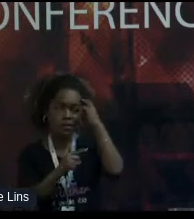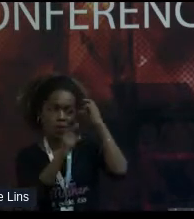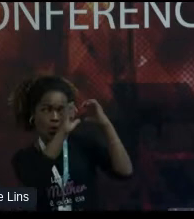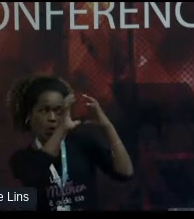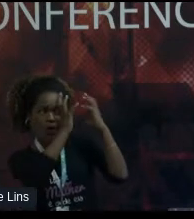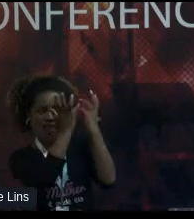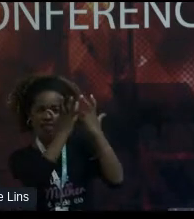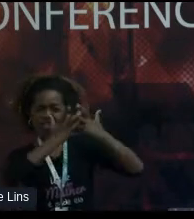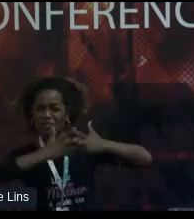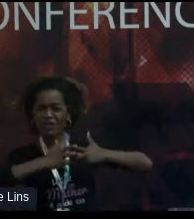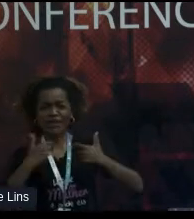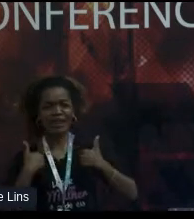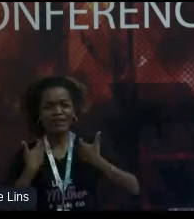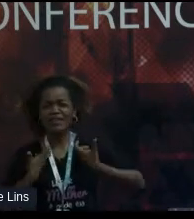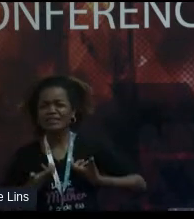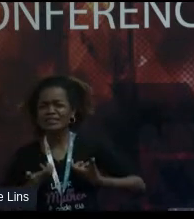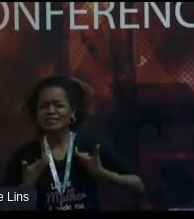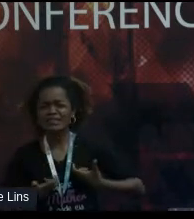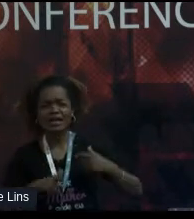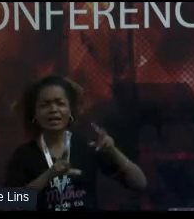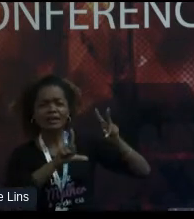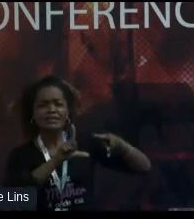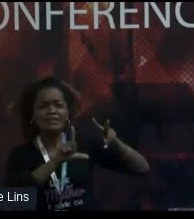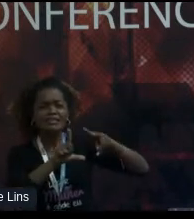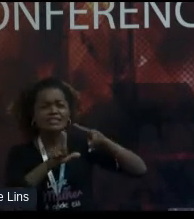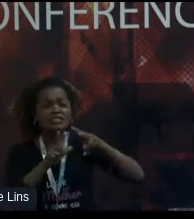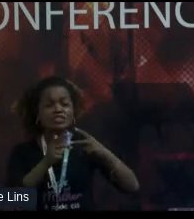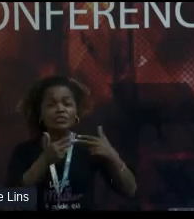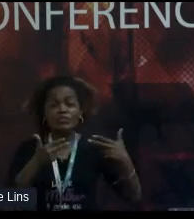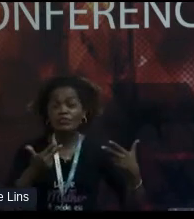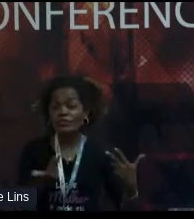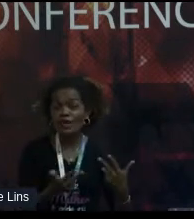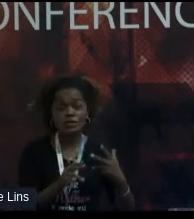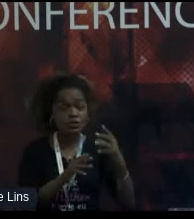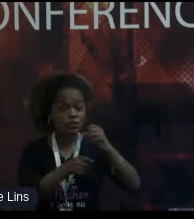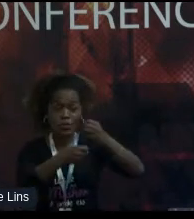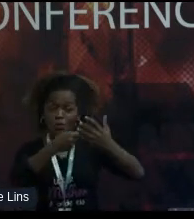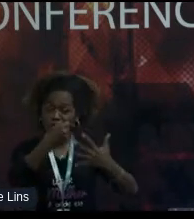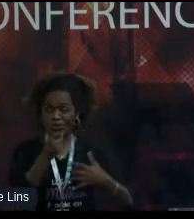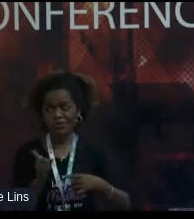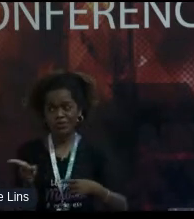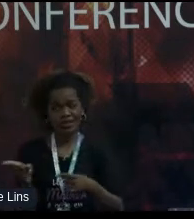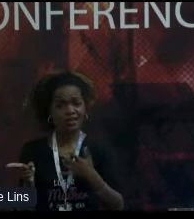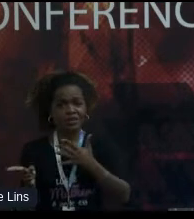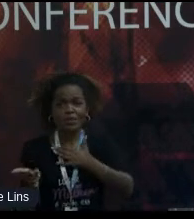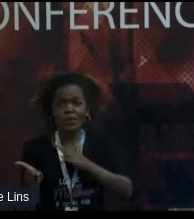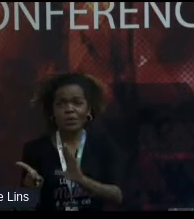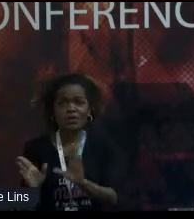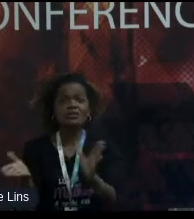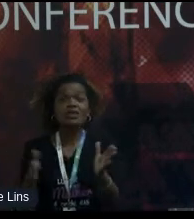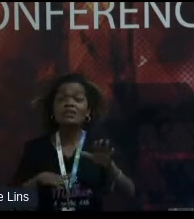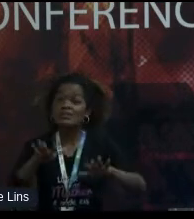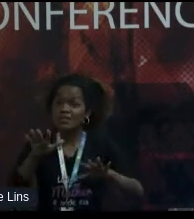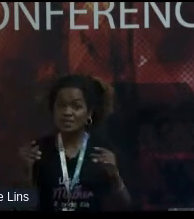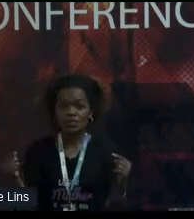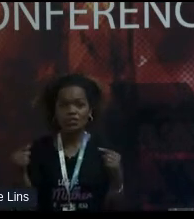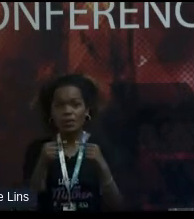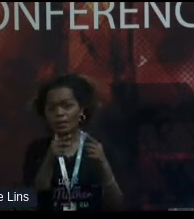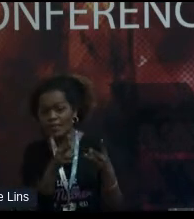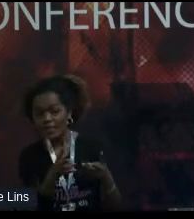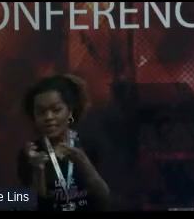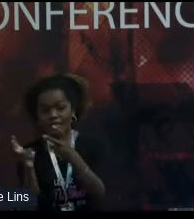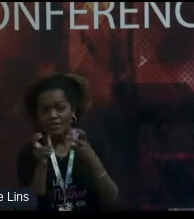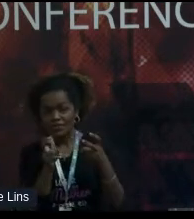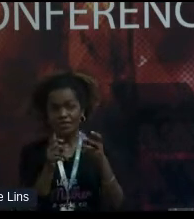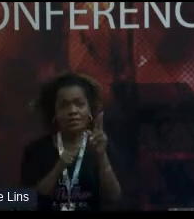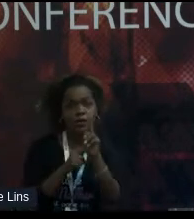elas acessem múltiplos conteúdos que não são do seu interesse. Né? Quando a gente faz essa identificação, usa os rótulos,